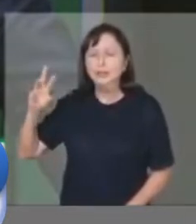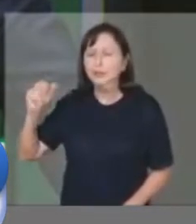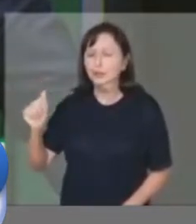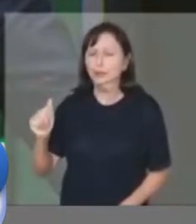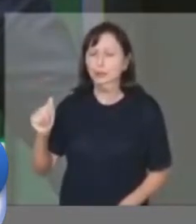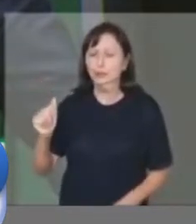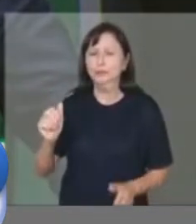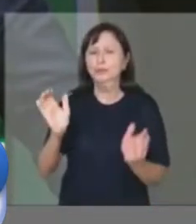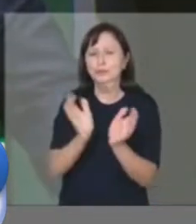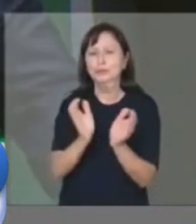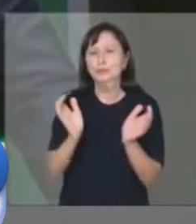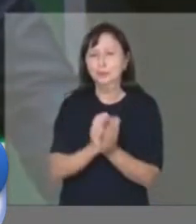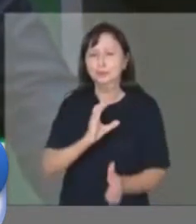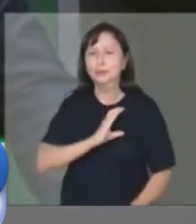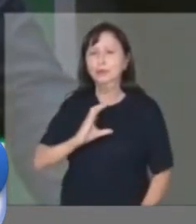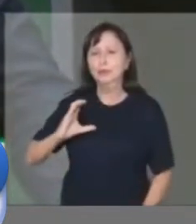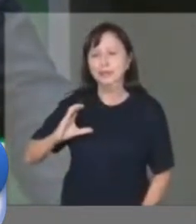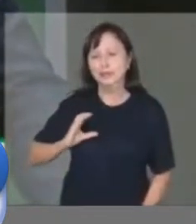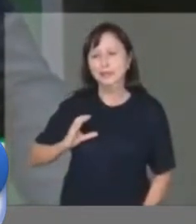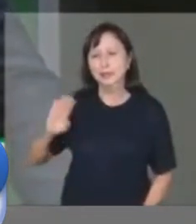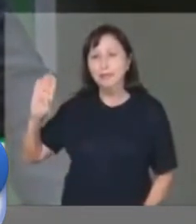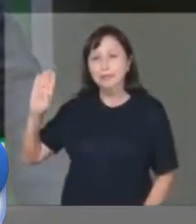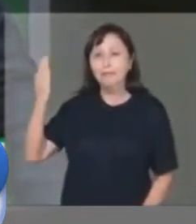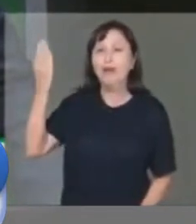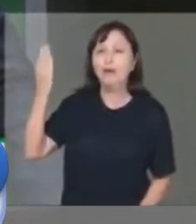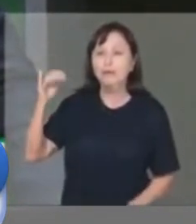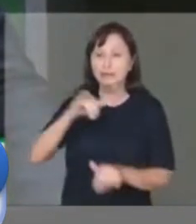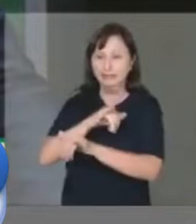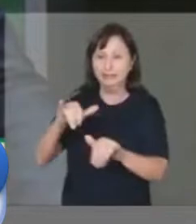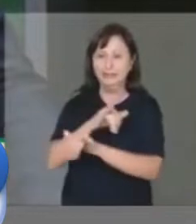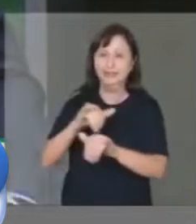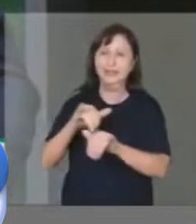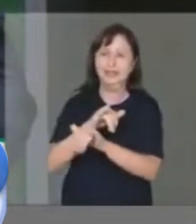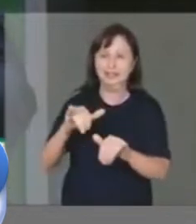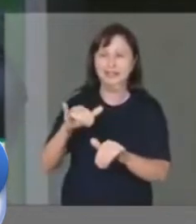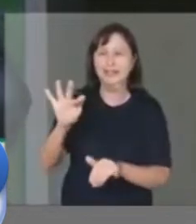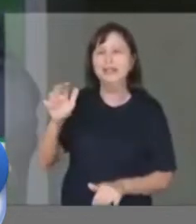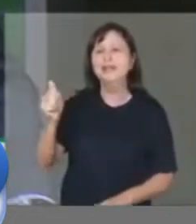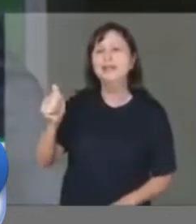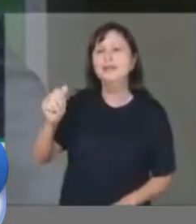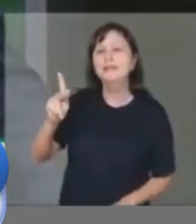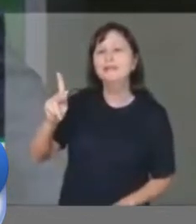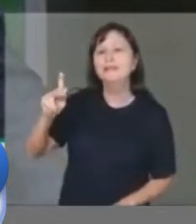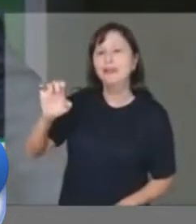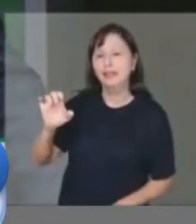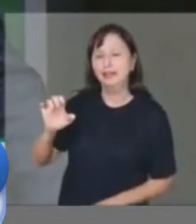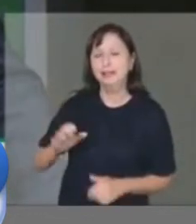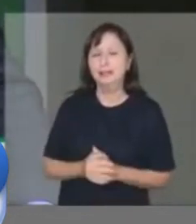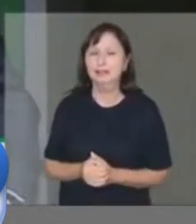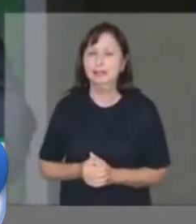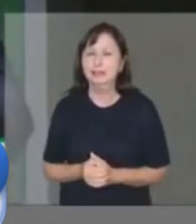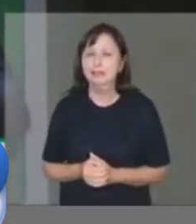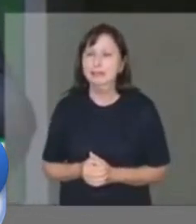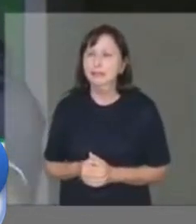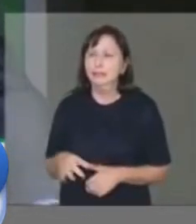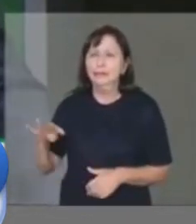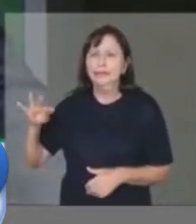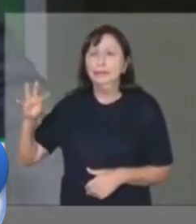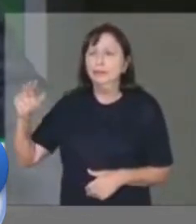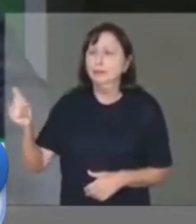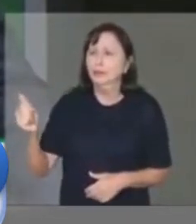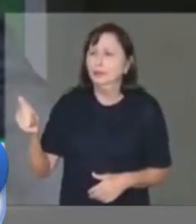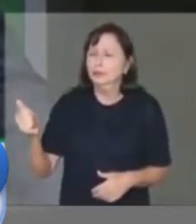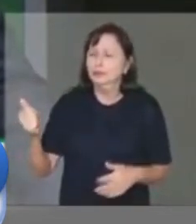que, inclusive, são cometidas pela oposição e nos apontam como se fôssemos aqueles